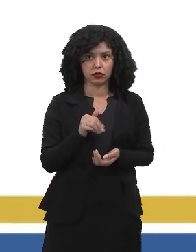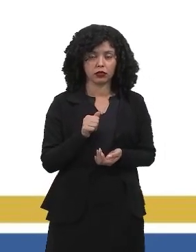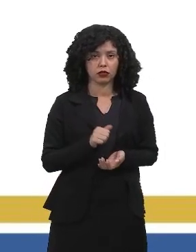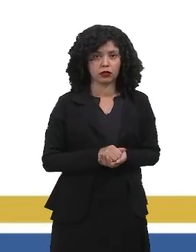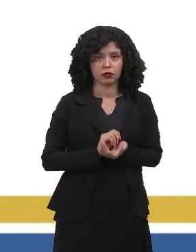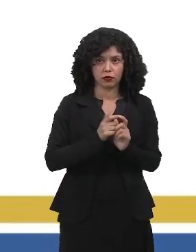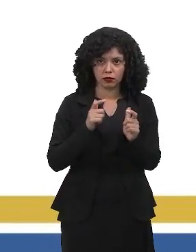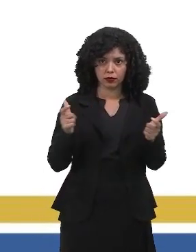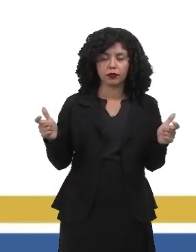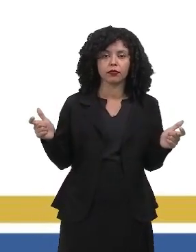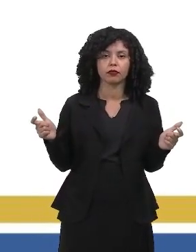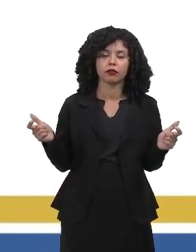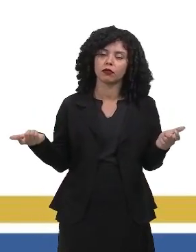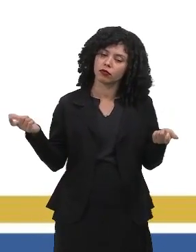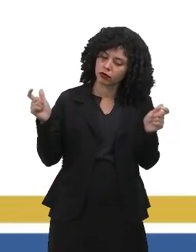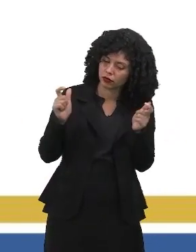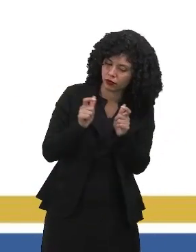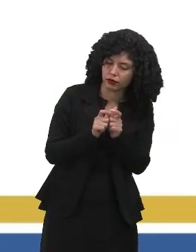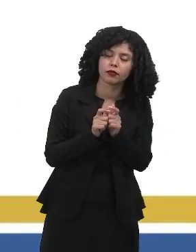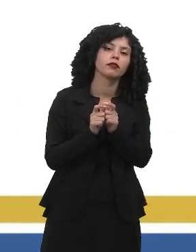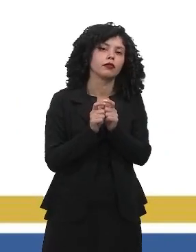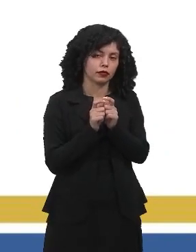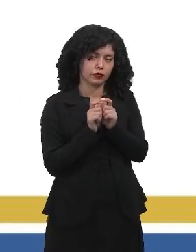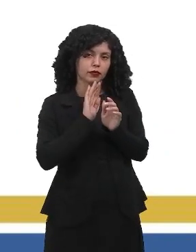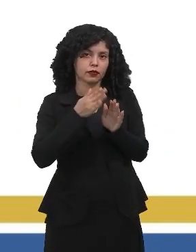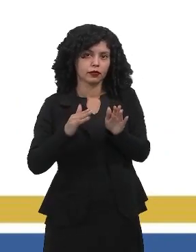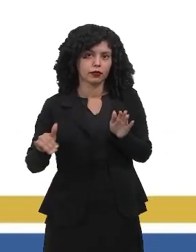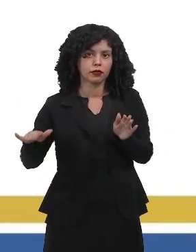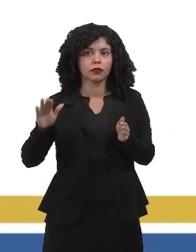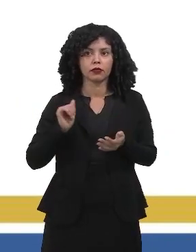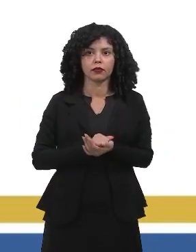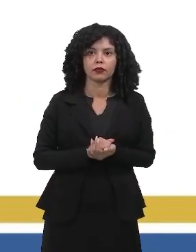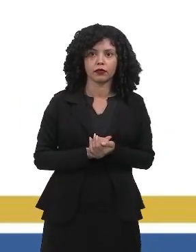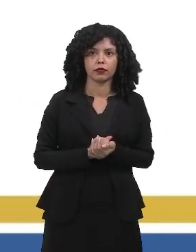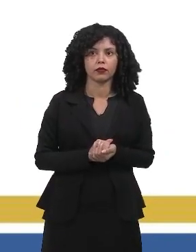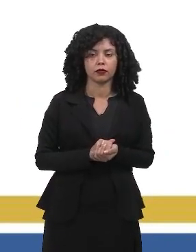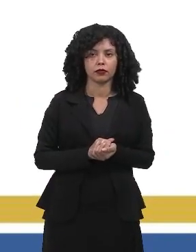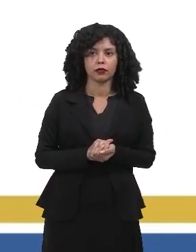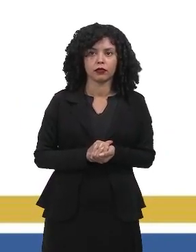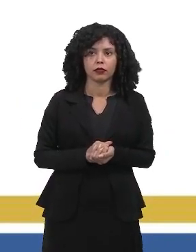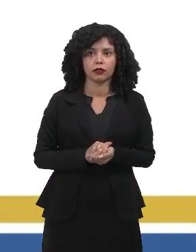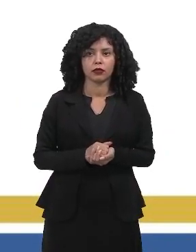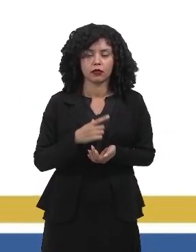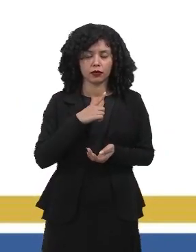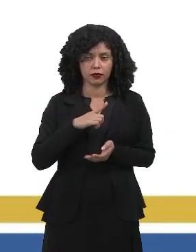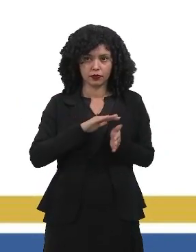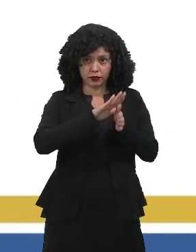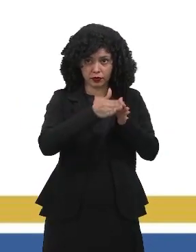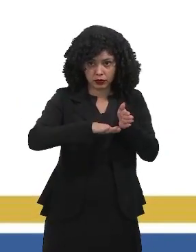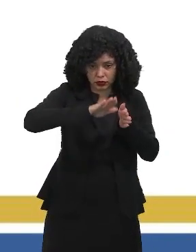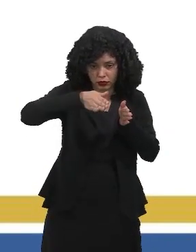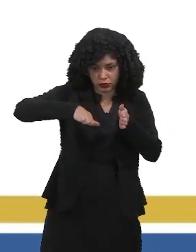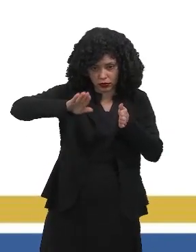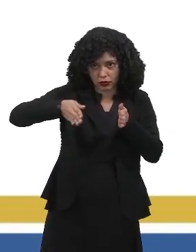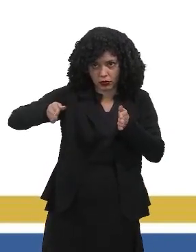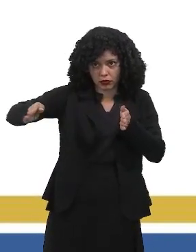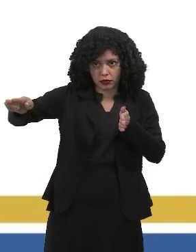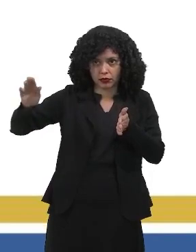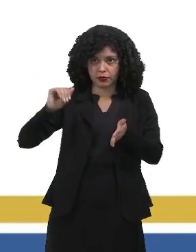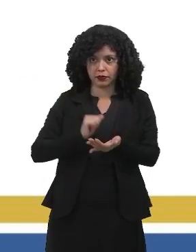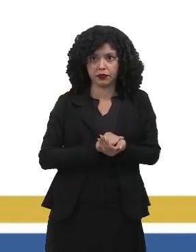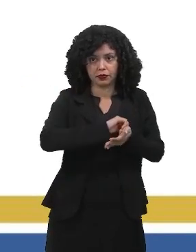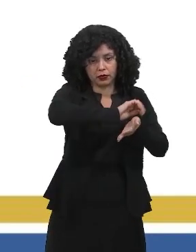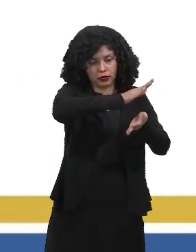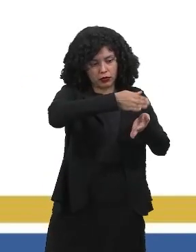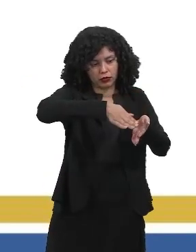De maior onda para menor onda. A gente observa no espectro aqui, né, essas ondazinhas. A gente observa essas